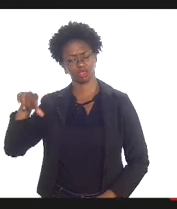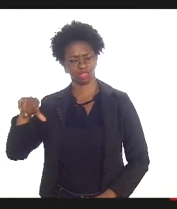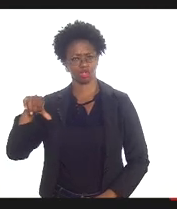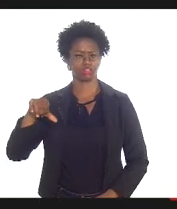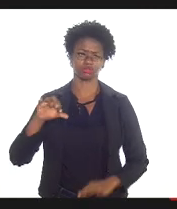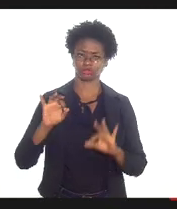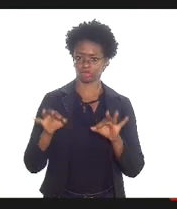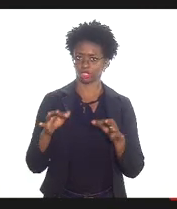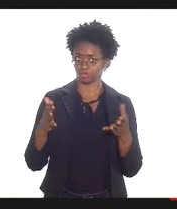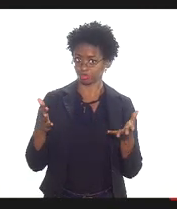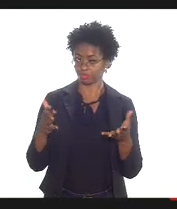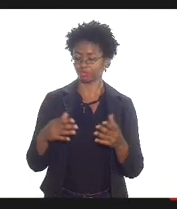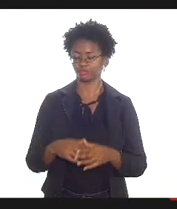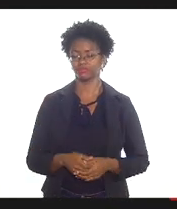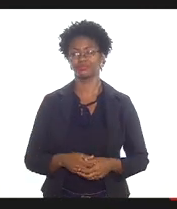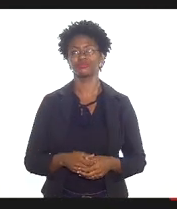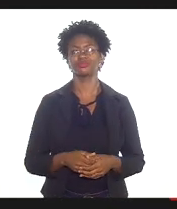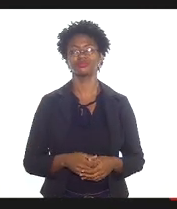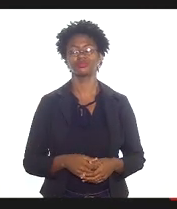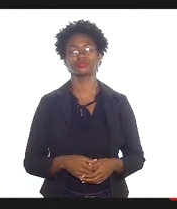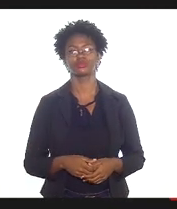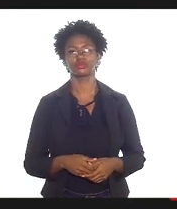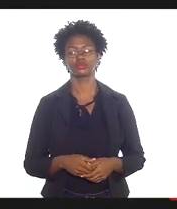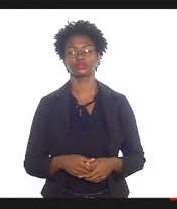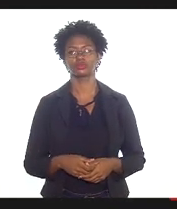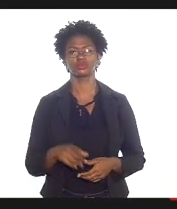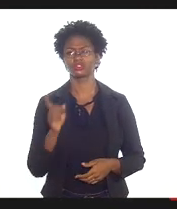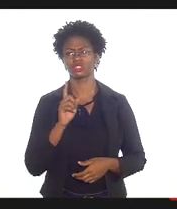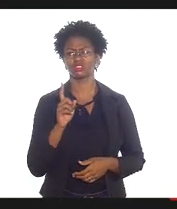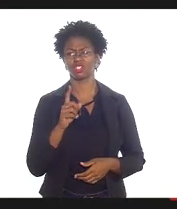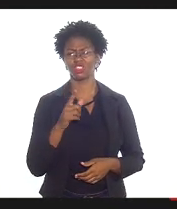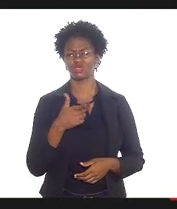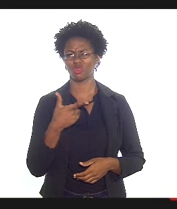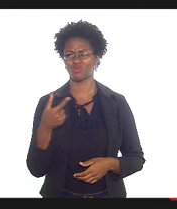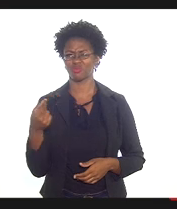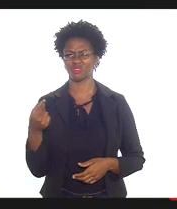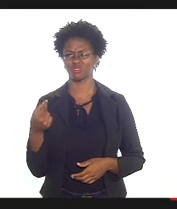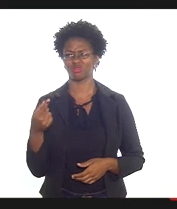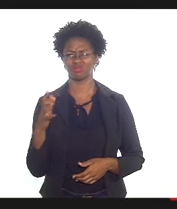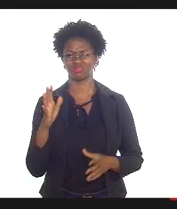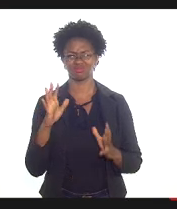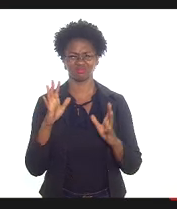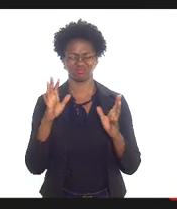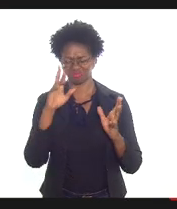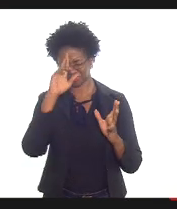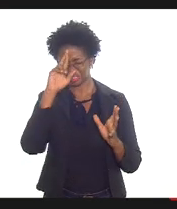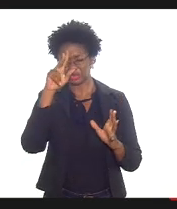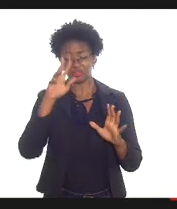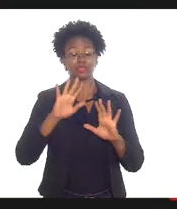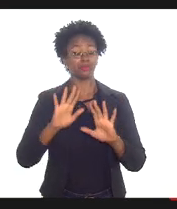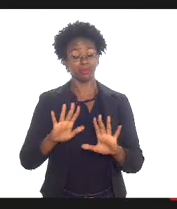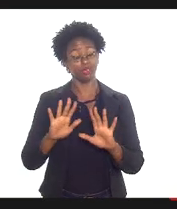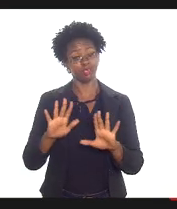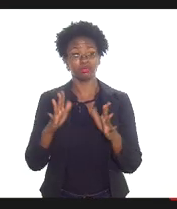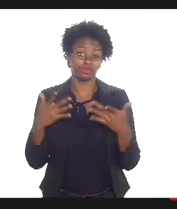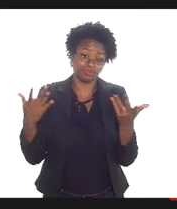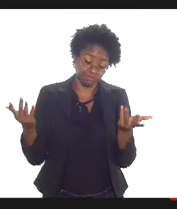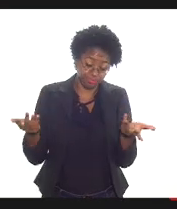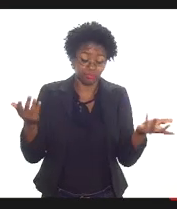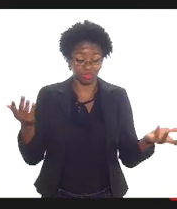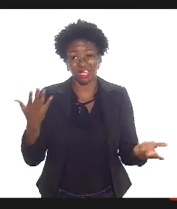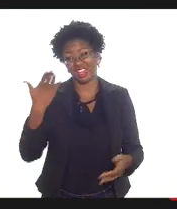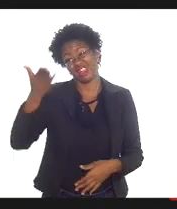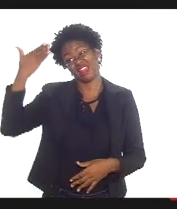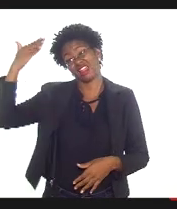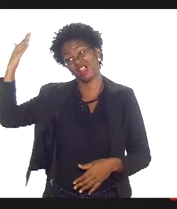1999, tá certo? Ele, 99 ou 2000, agora eu estou confusa com isso, mas seja lá como for, muito lá